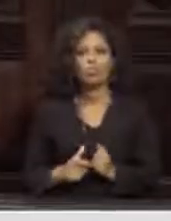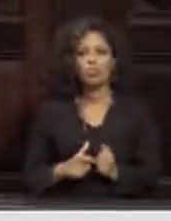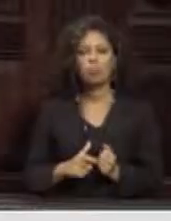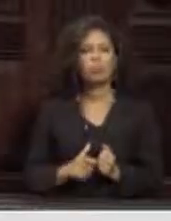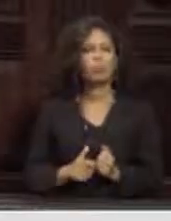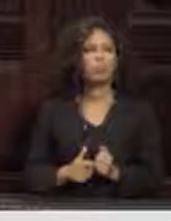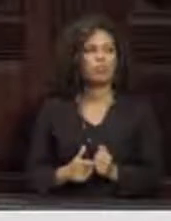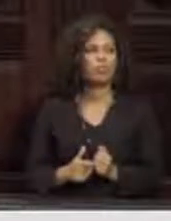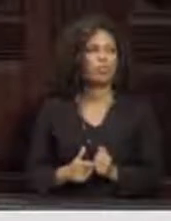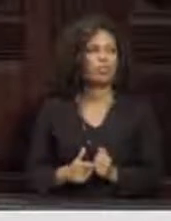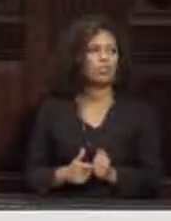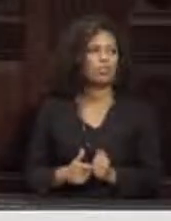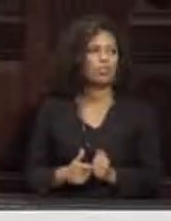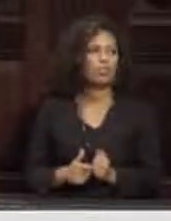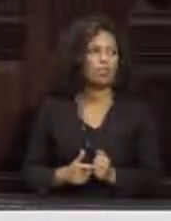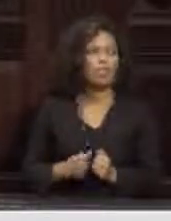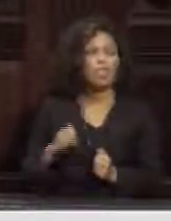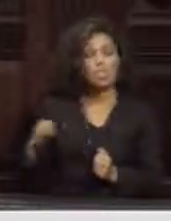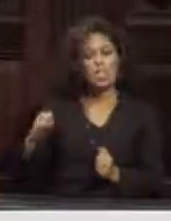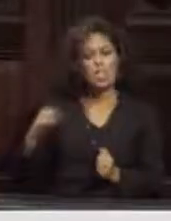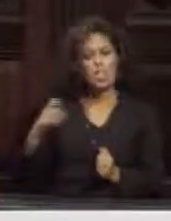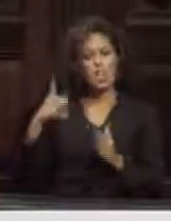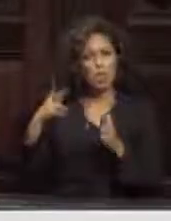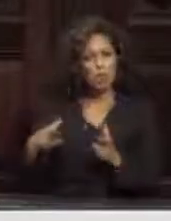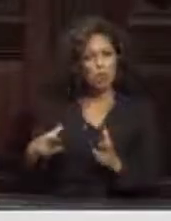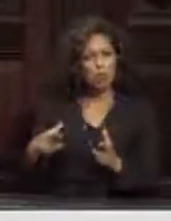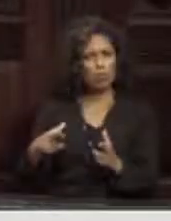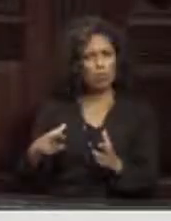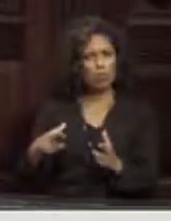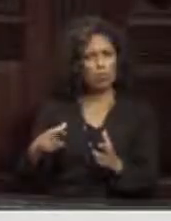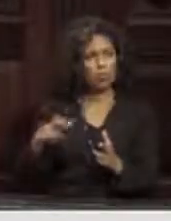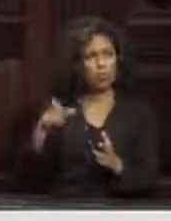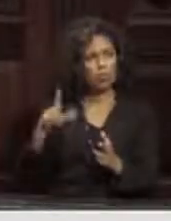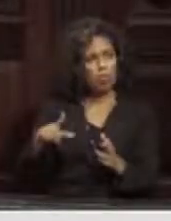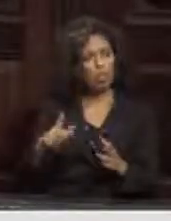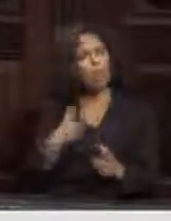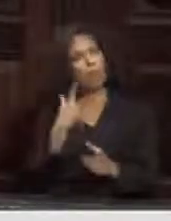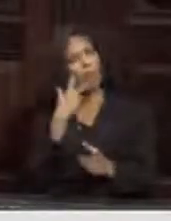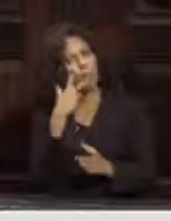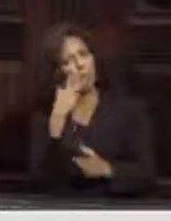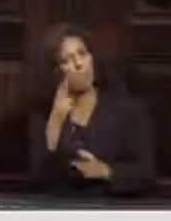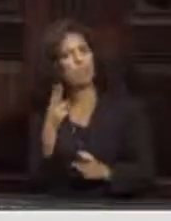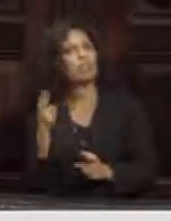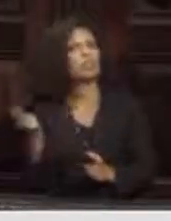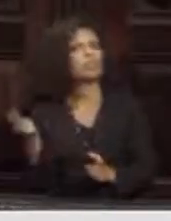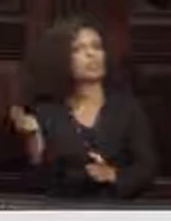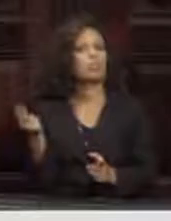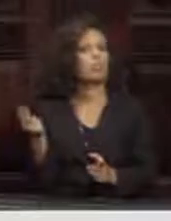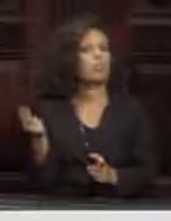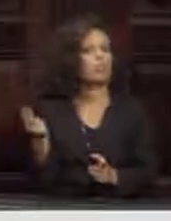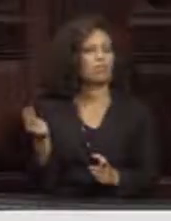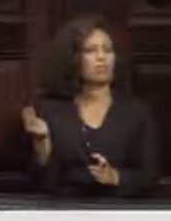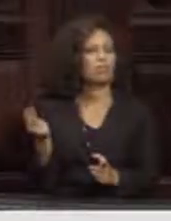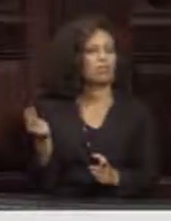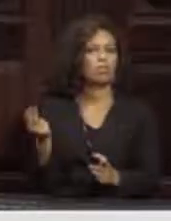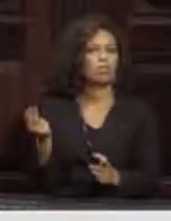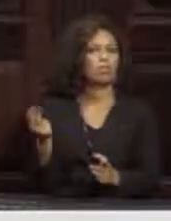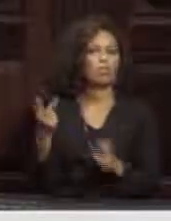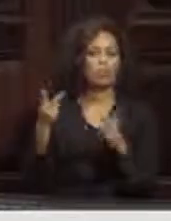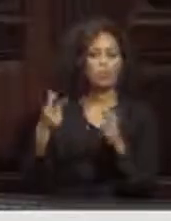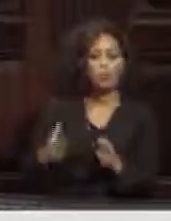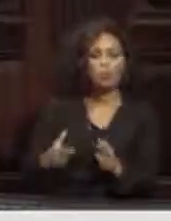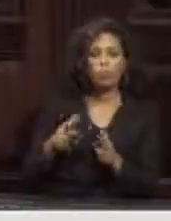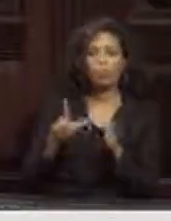250 milhões, que, se não é a mesma coisa, tem pelo menos pontos de interseção forte com a lei